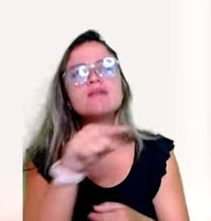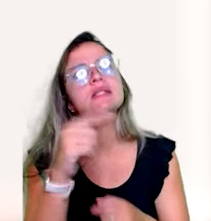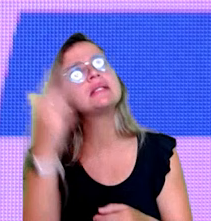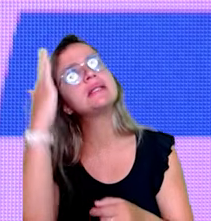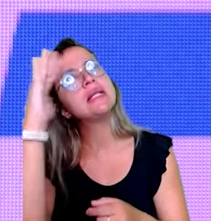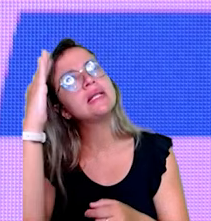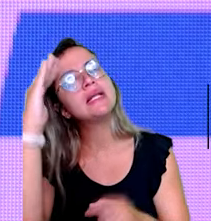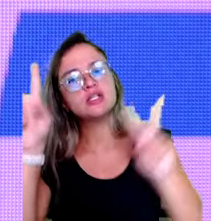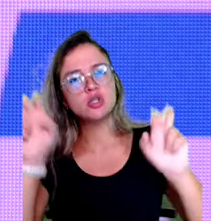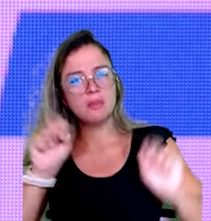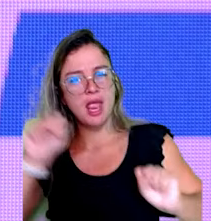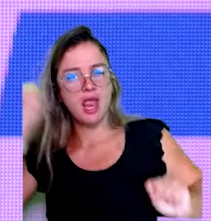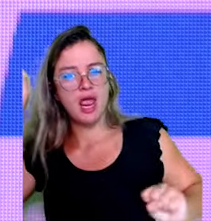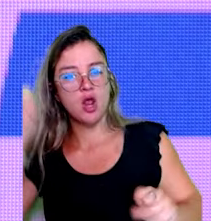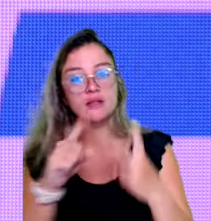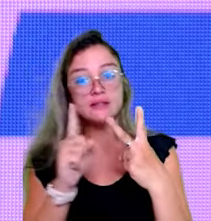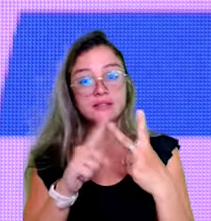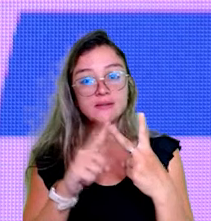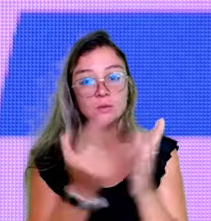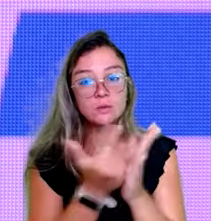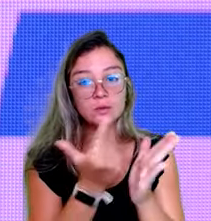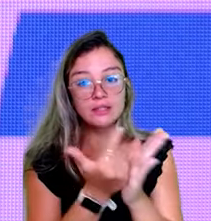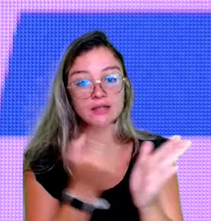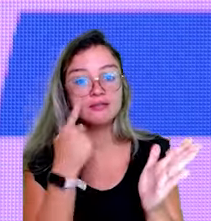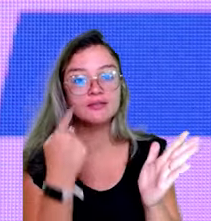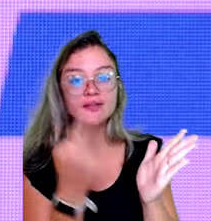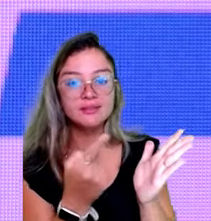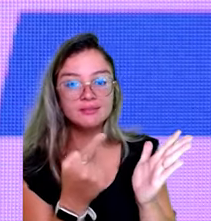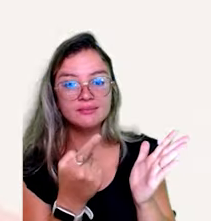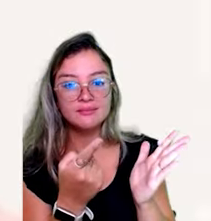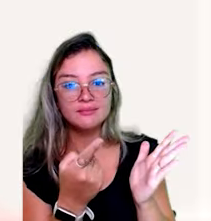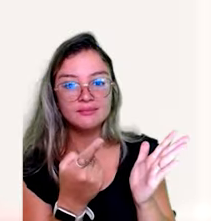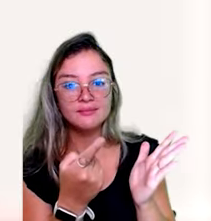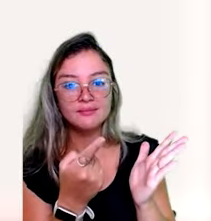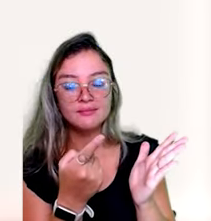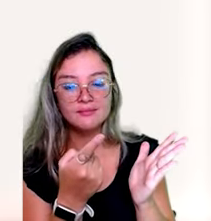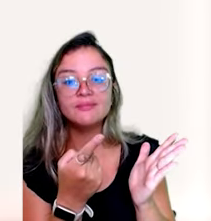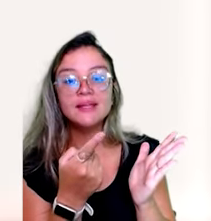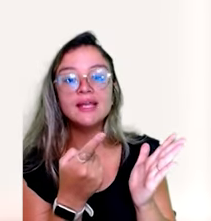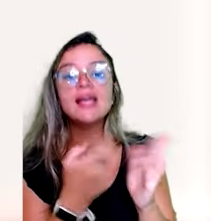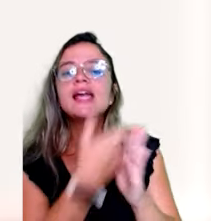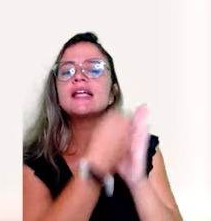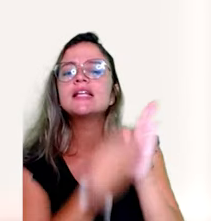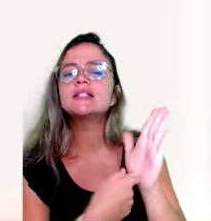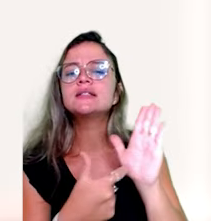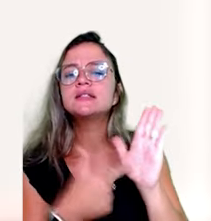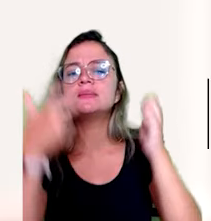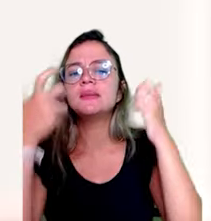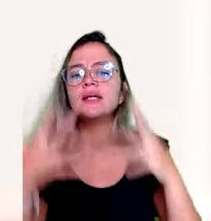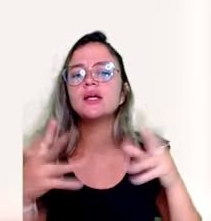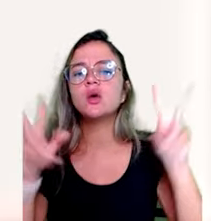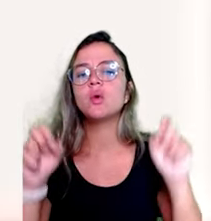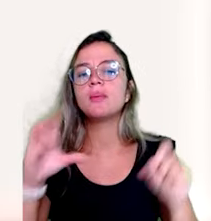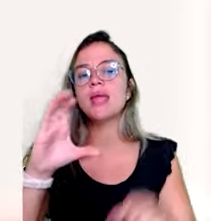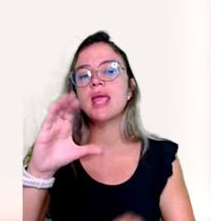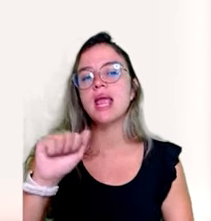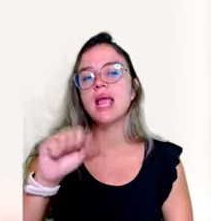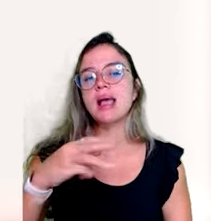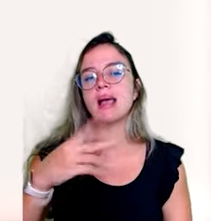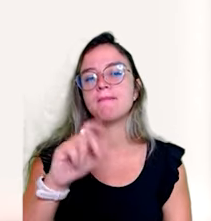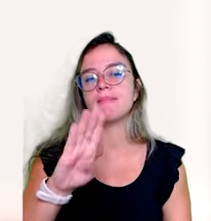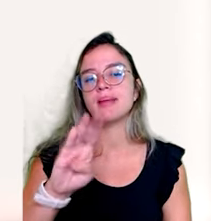desses heróis. O segundo livro é A Jornada do Escritor, de Christopher Vogler. O roteirista se inspira em Campbell e destrincha